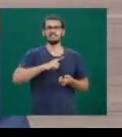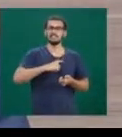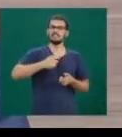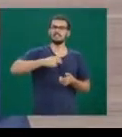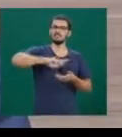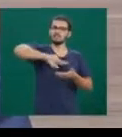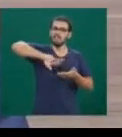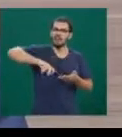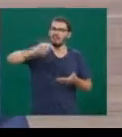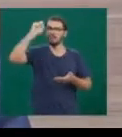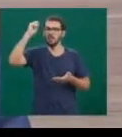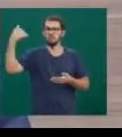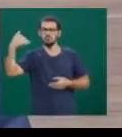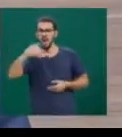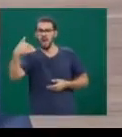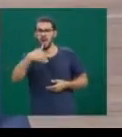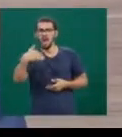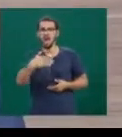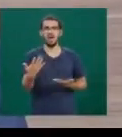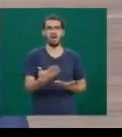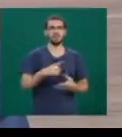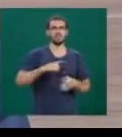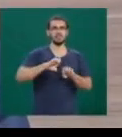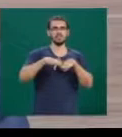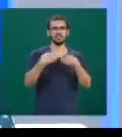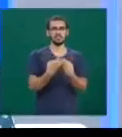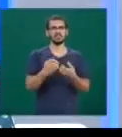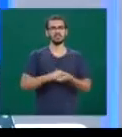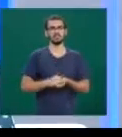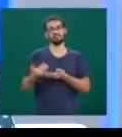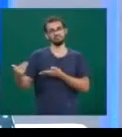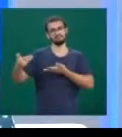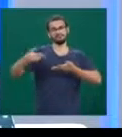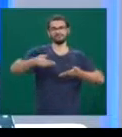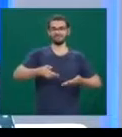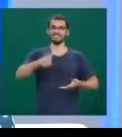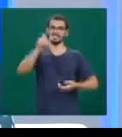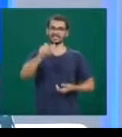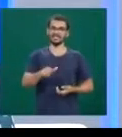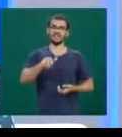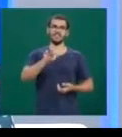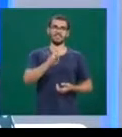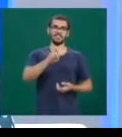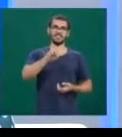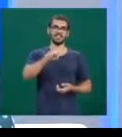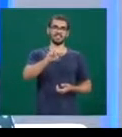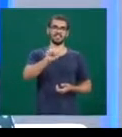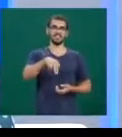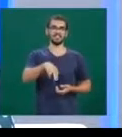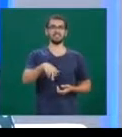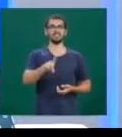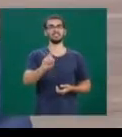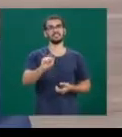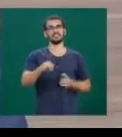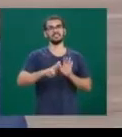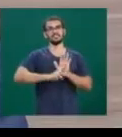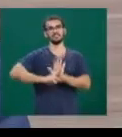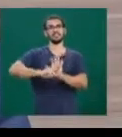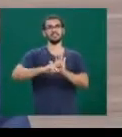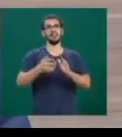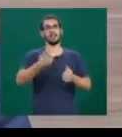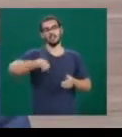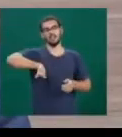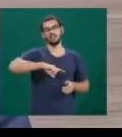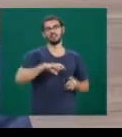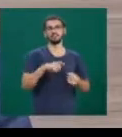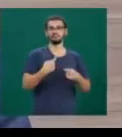de Literatura. Eu recebo aqui no estúdio a escritora de Uberlândia, Fernanda de Oliveira, que vai representar muito bem a nossa cidade. Vai também falar